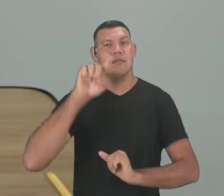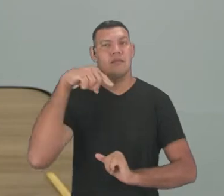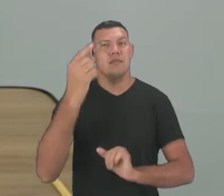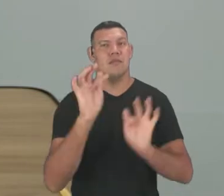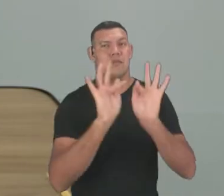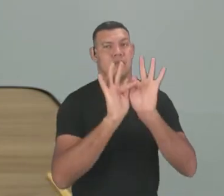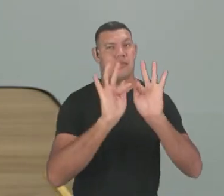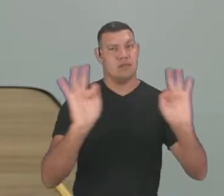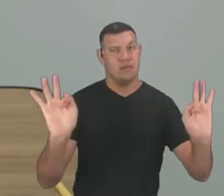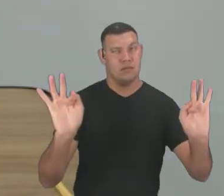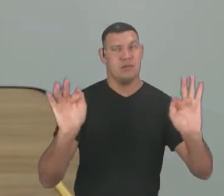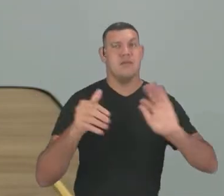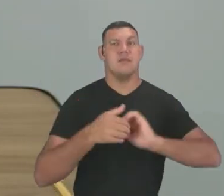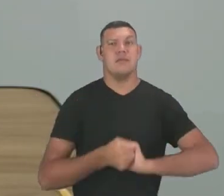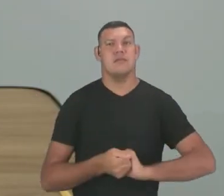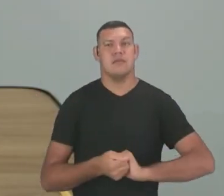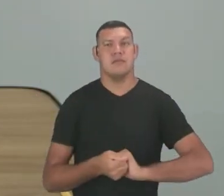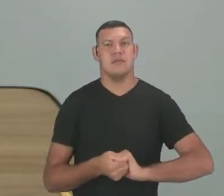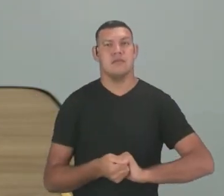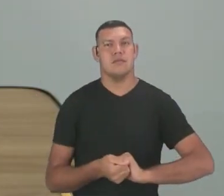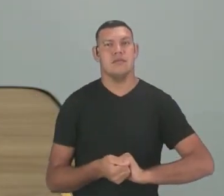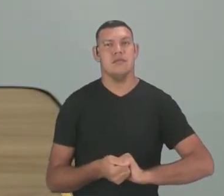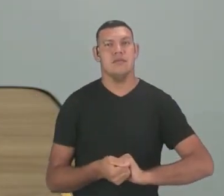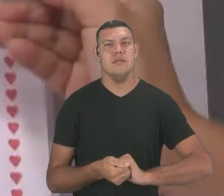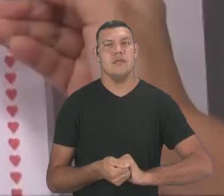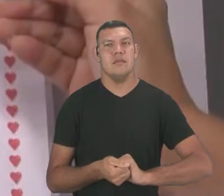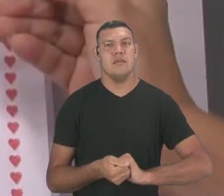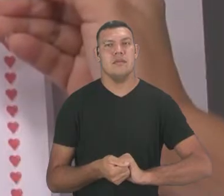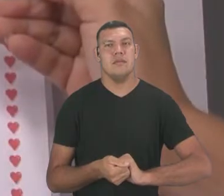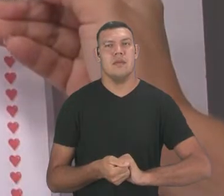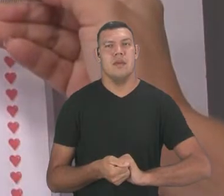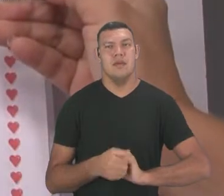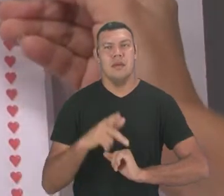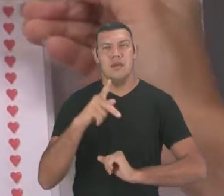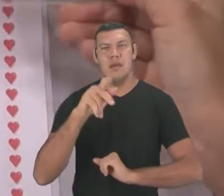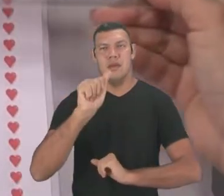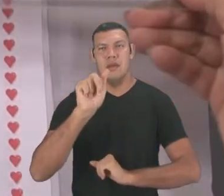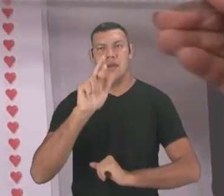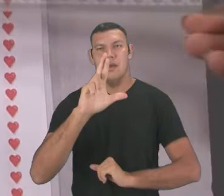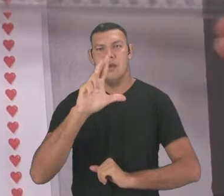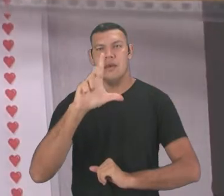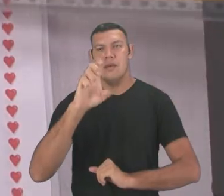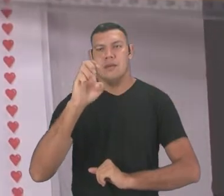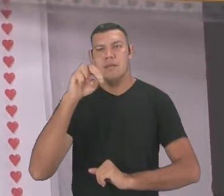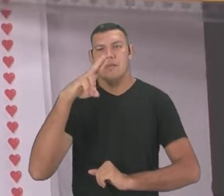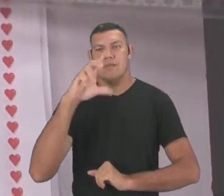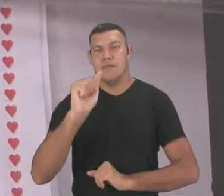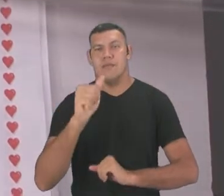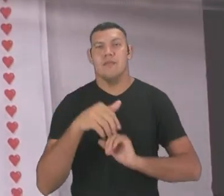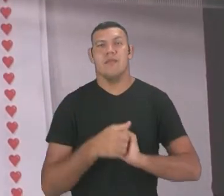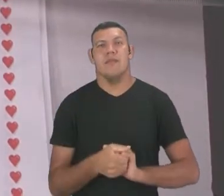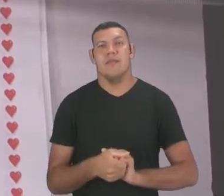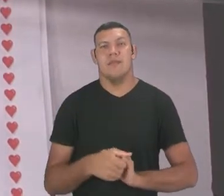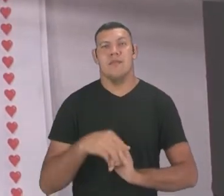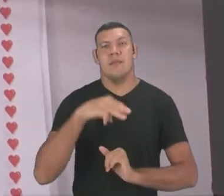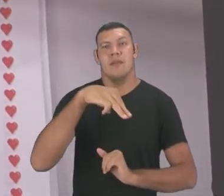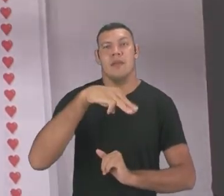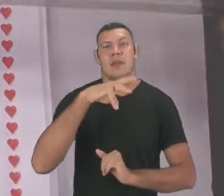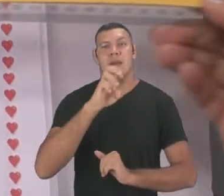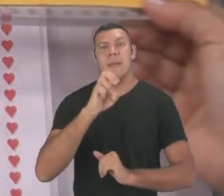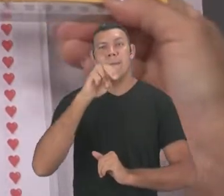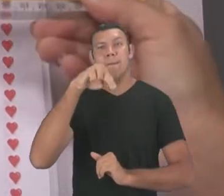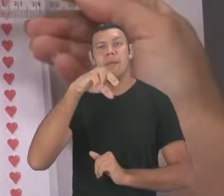próximo versinhos para próxima linha da nossa parlenda menininha quando dorme